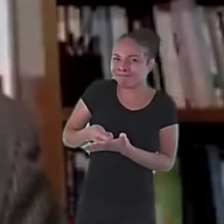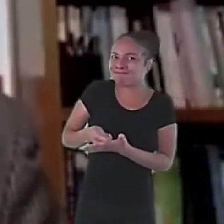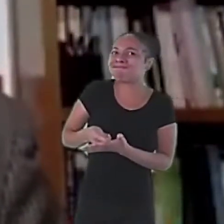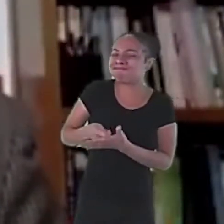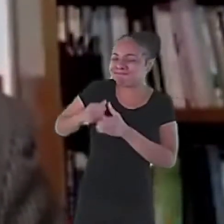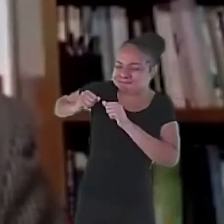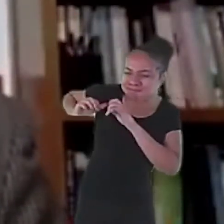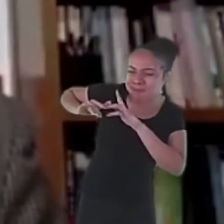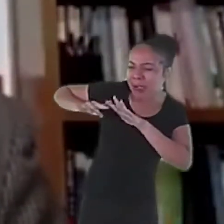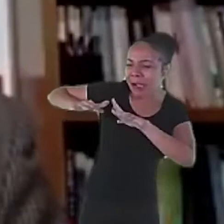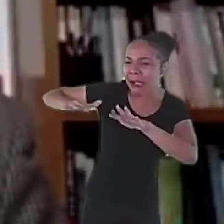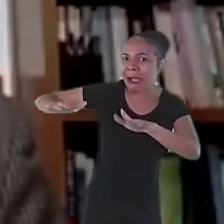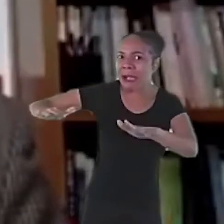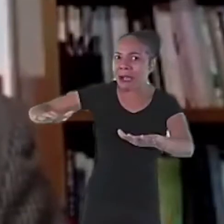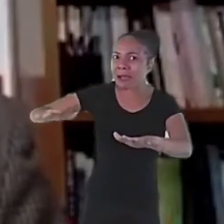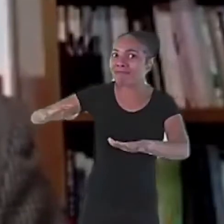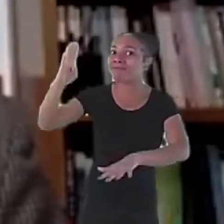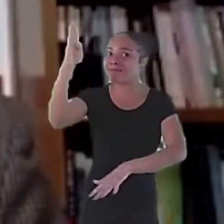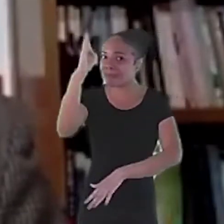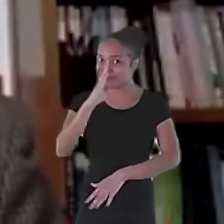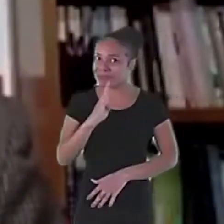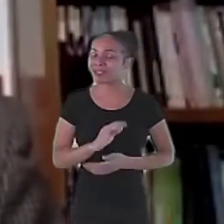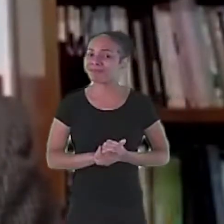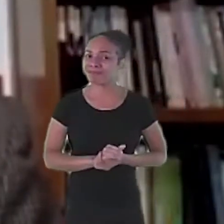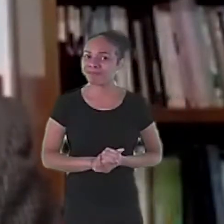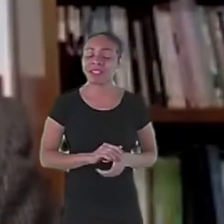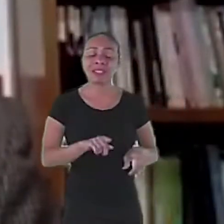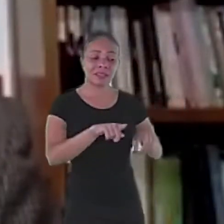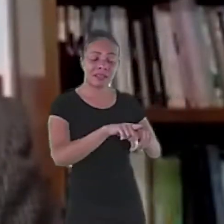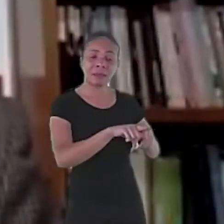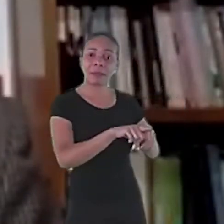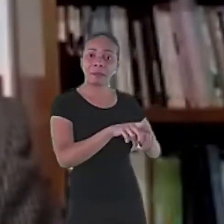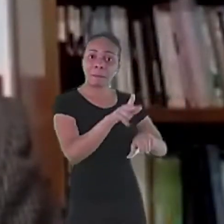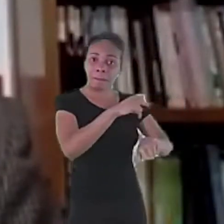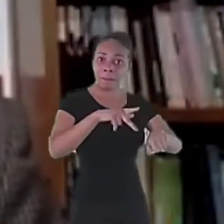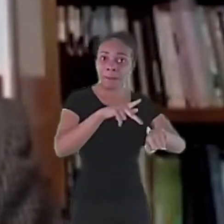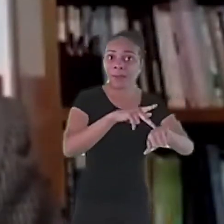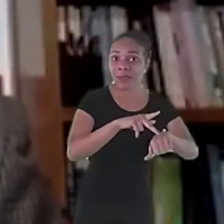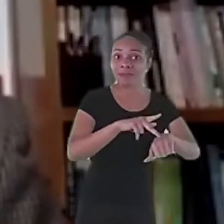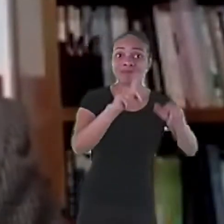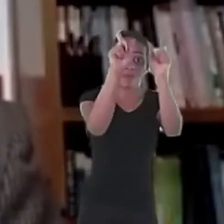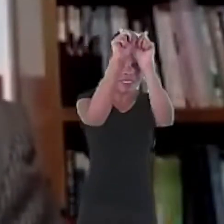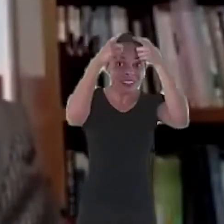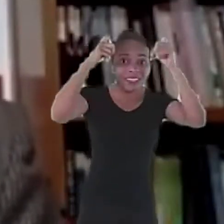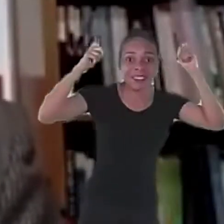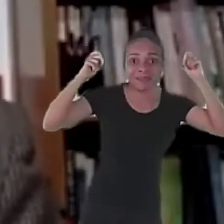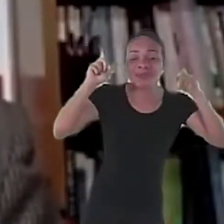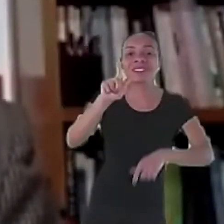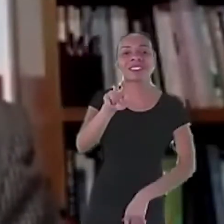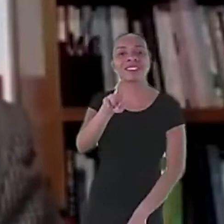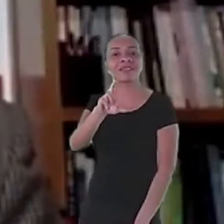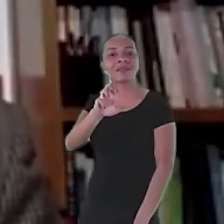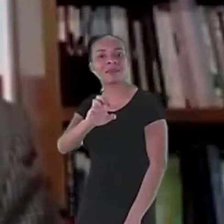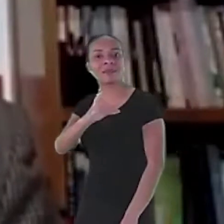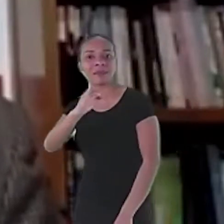E na Grécia também existia uma ditadura militar férrea.